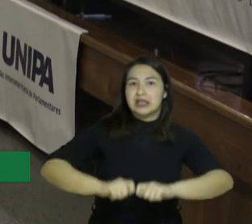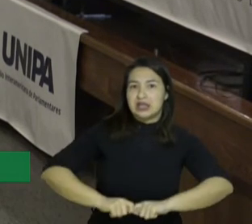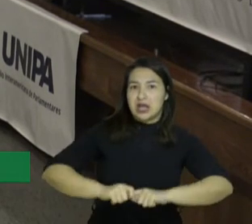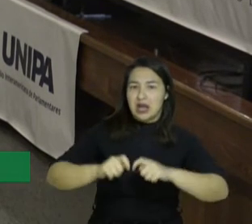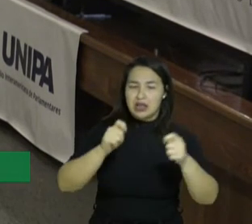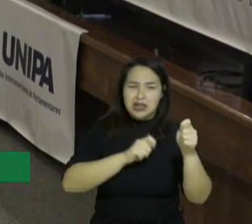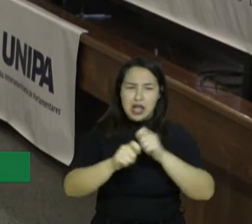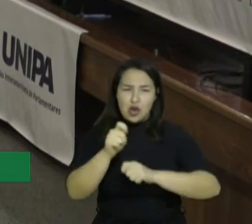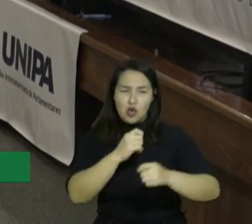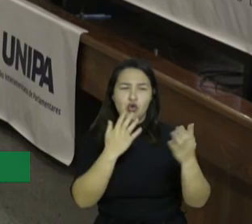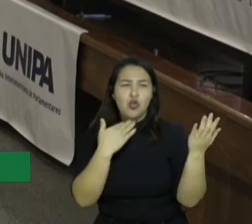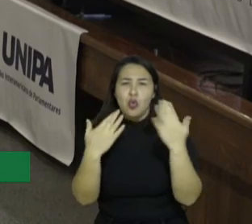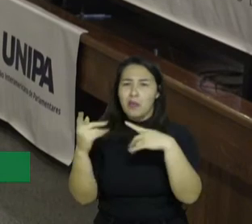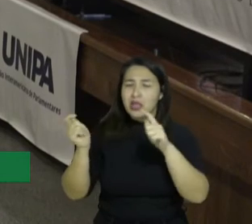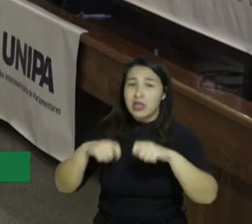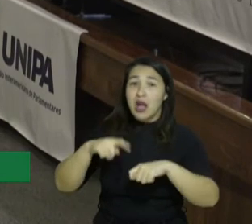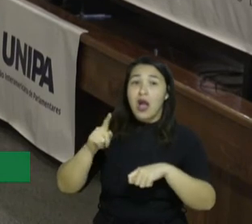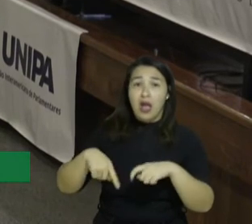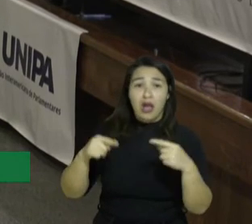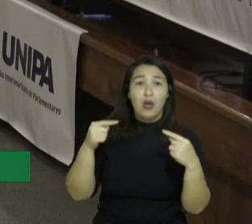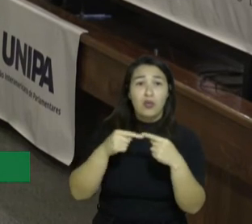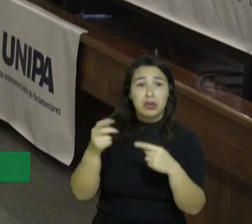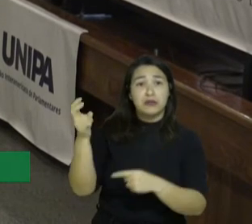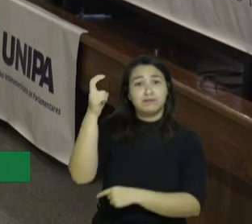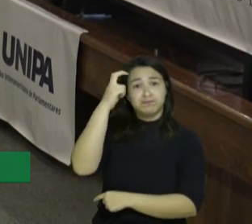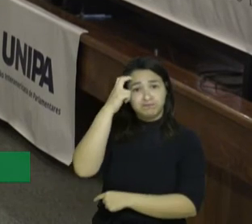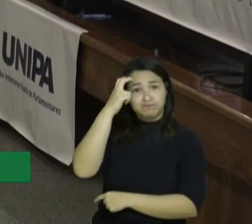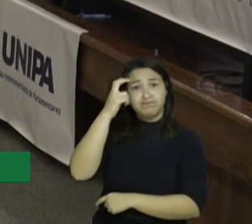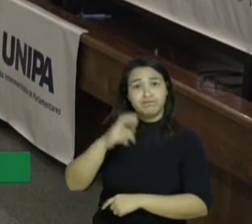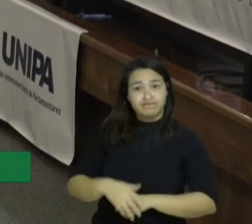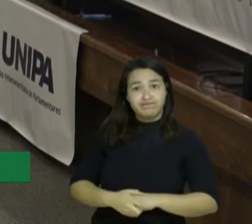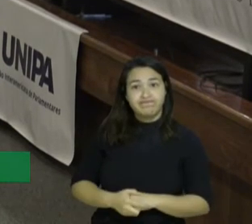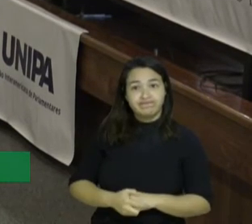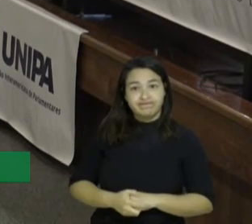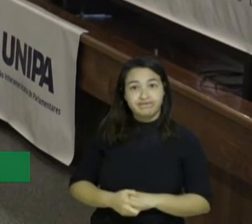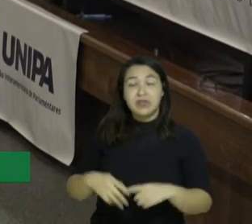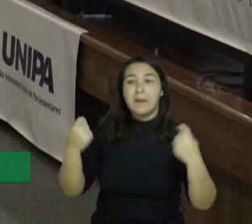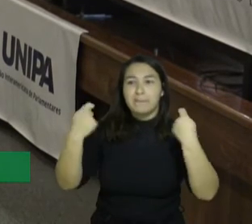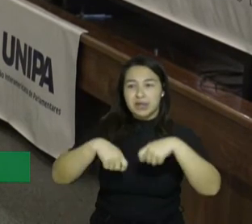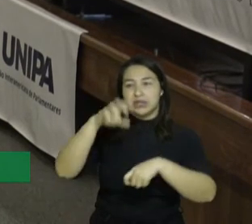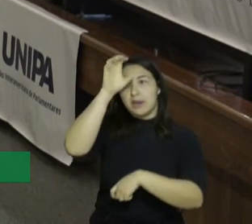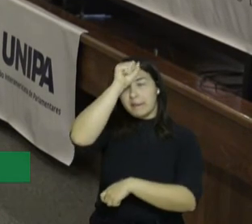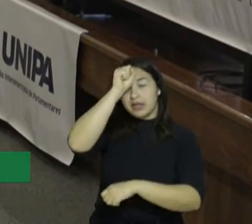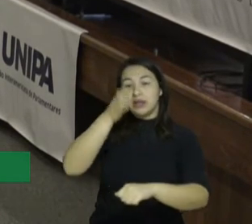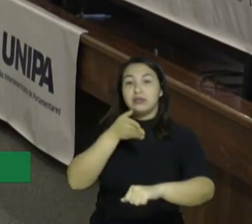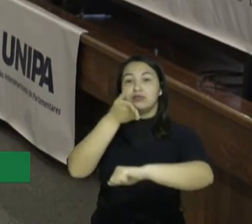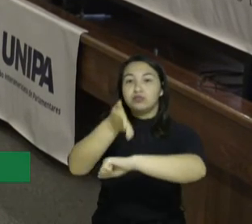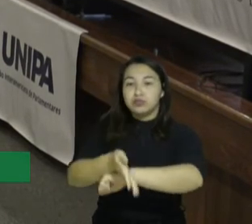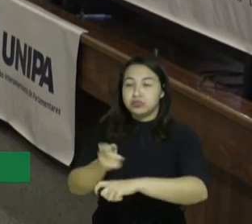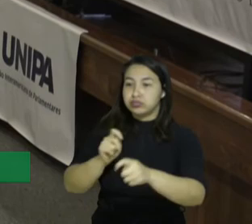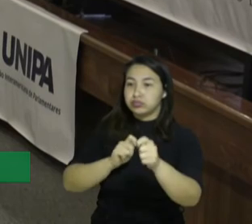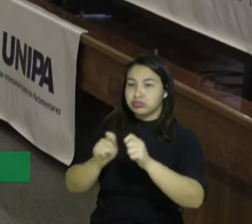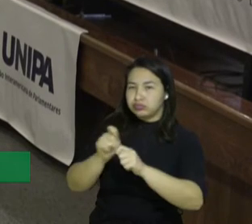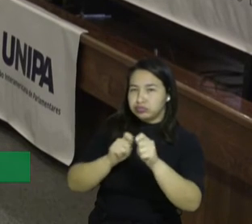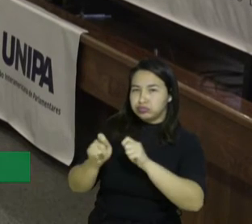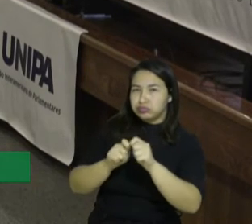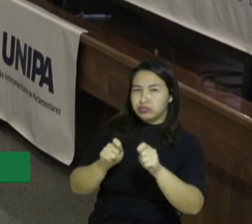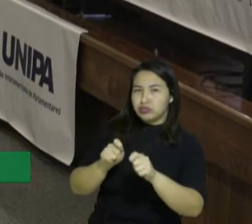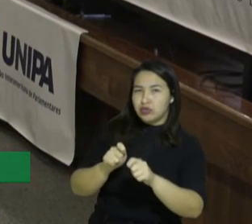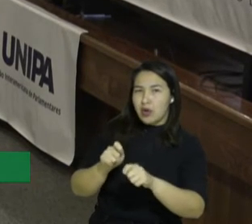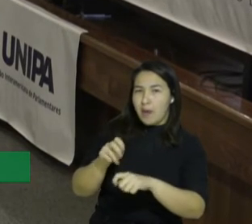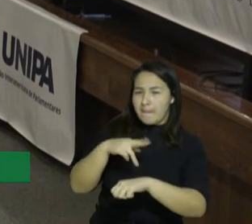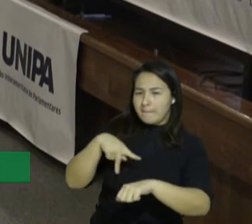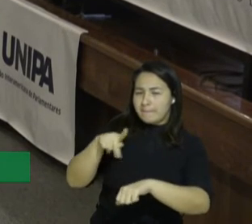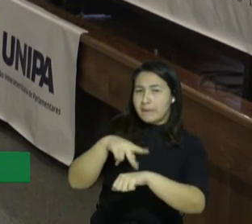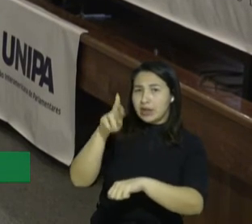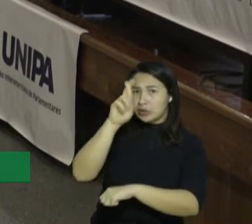cultura isso é cultura você tem que aprender que você vai lá negociar com a Rússia que você não